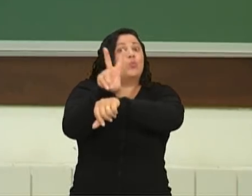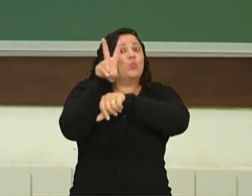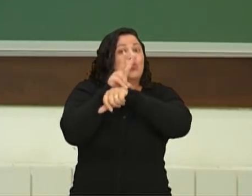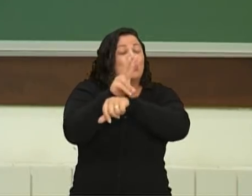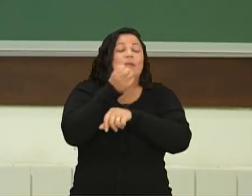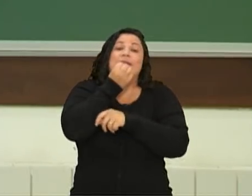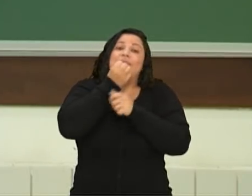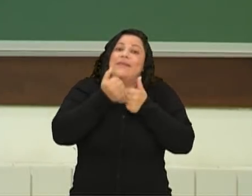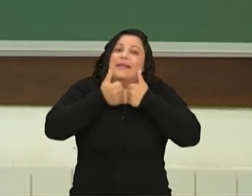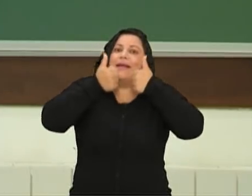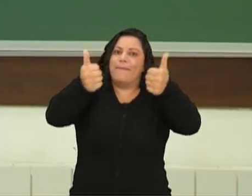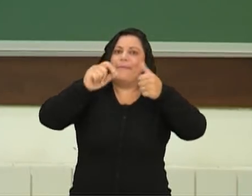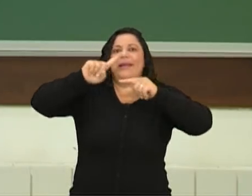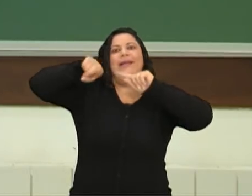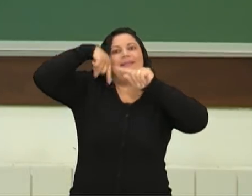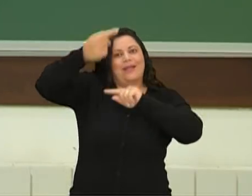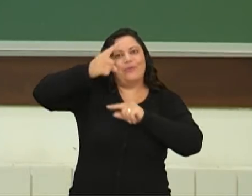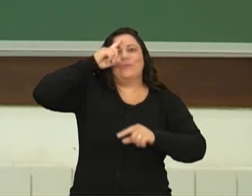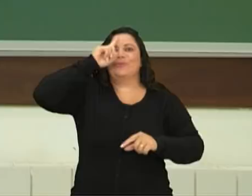mais!